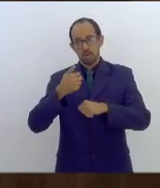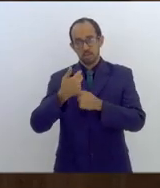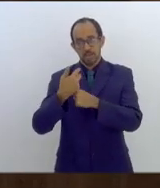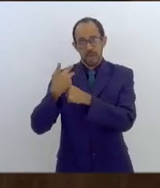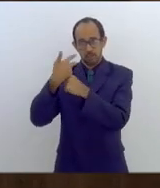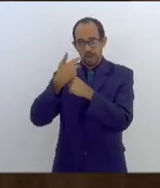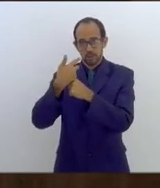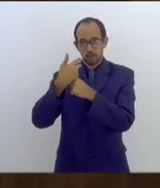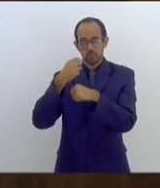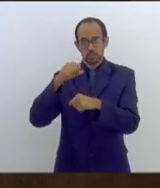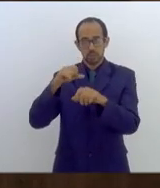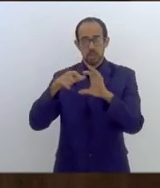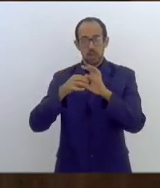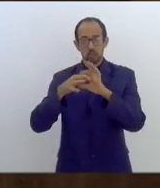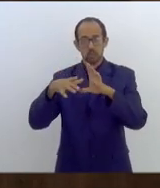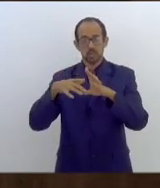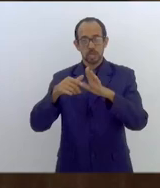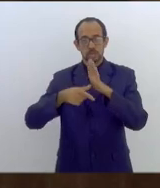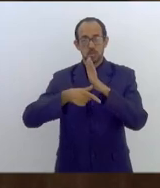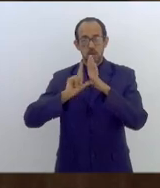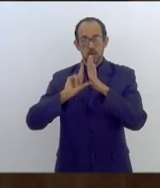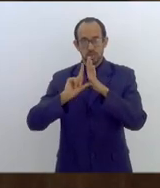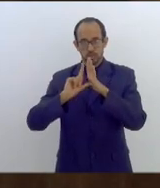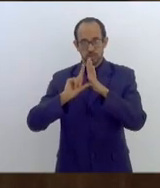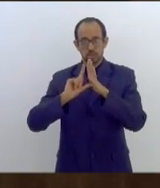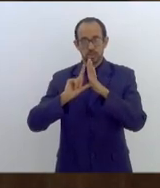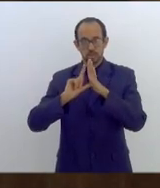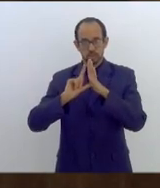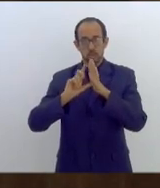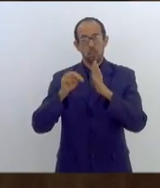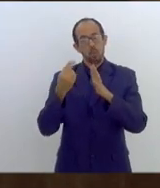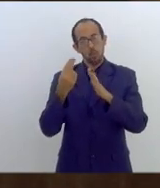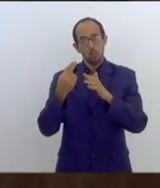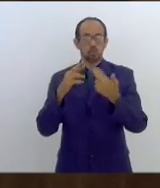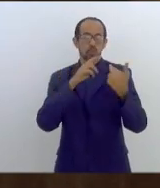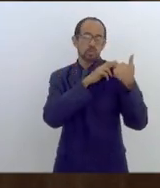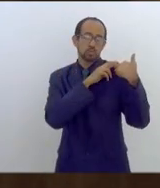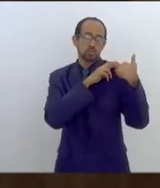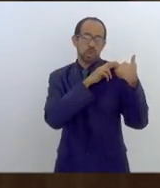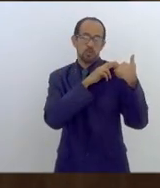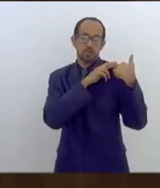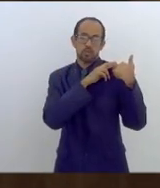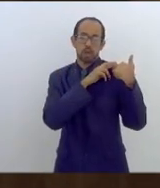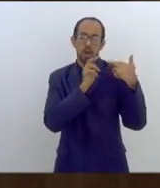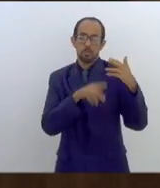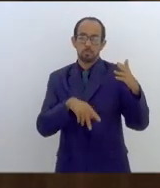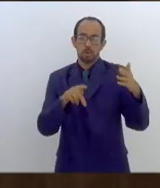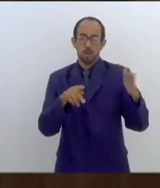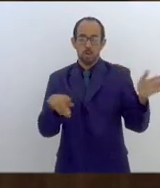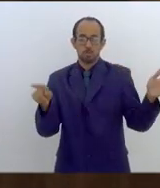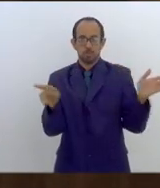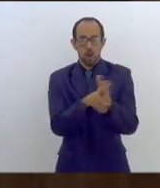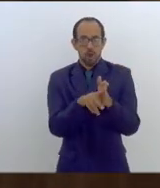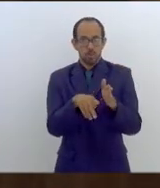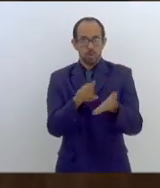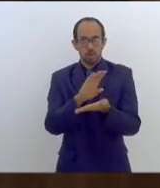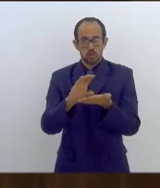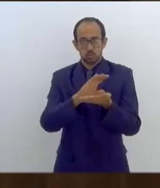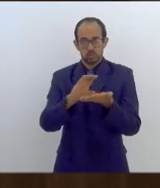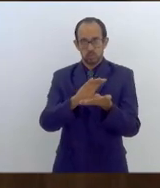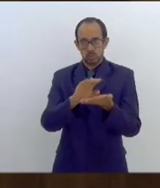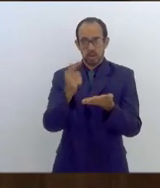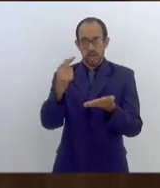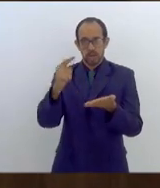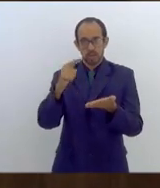expressa de quem será filmado ou gravado ou de seu responsável. Quero lembrar que a própria Constituição nos garante a nós, professores